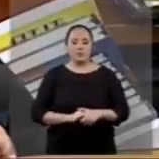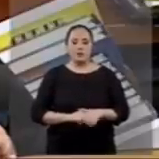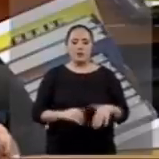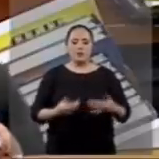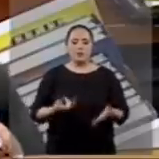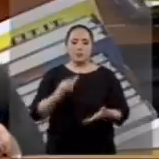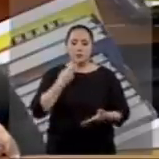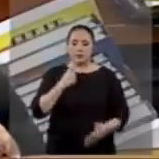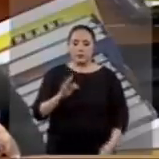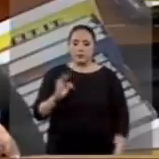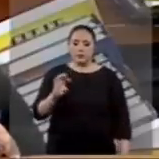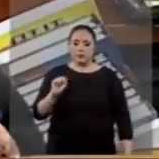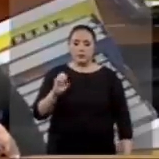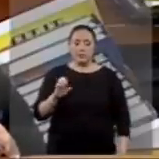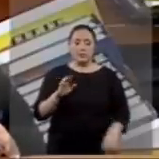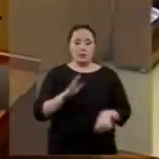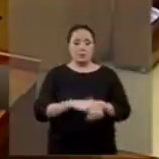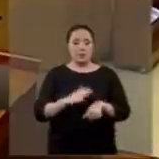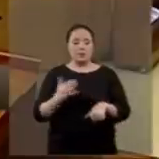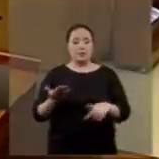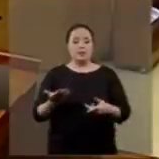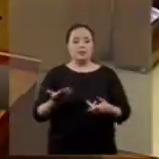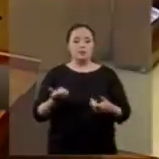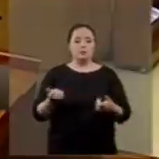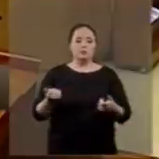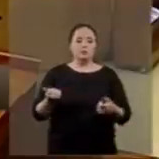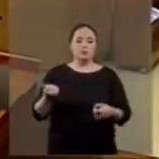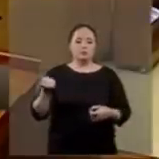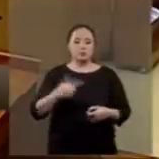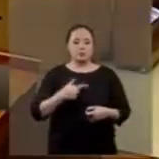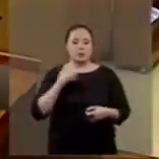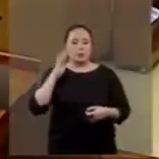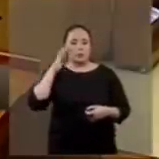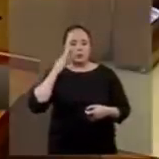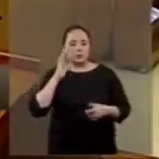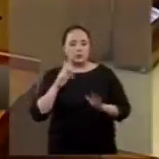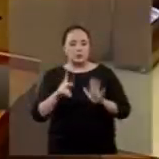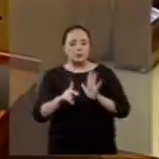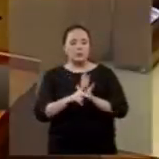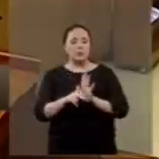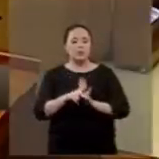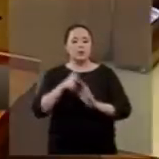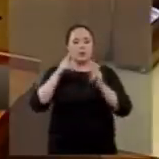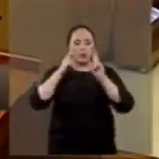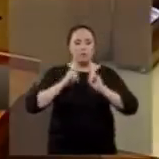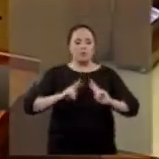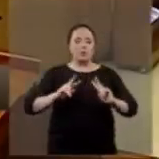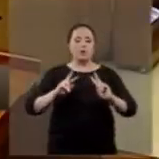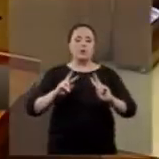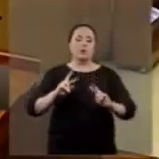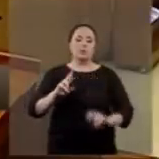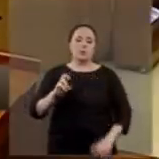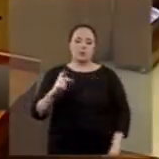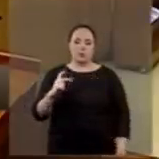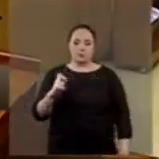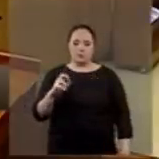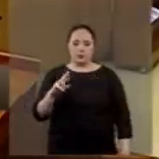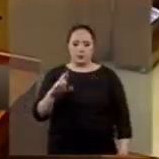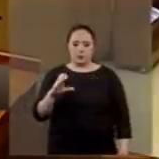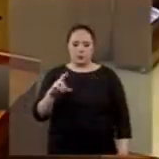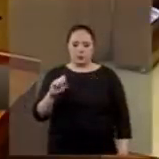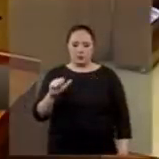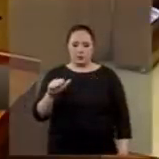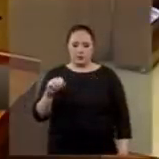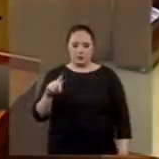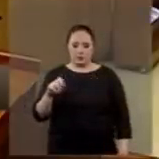a tese mais extensiva do que o entendimento adotado sob o ângulo da repercussão geral.